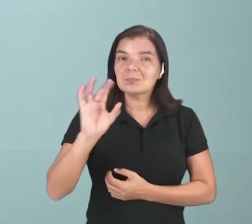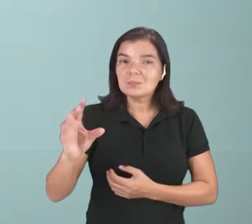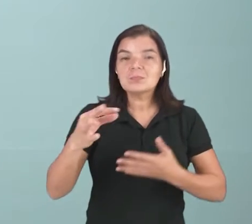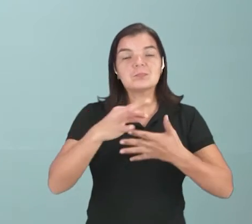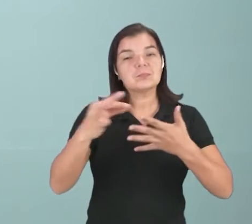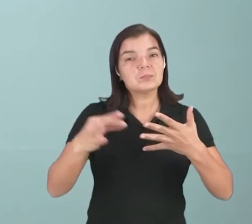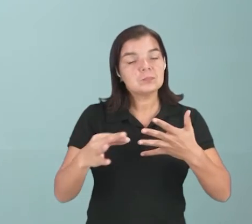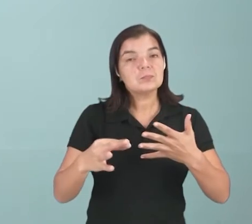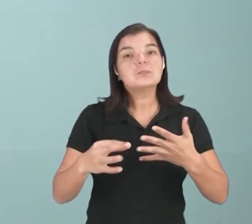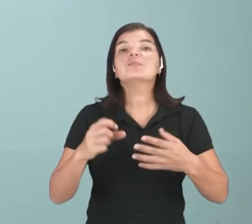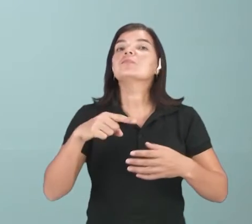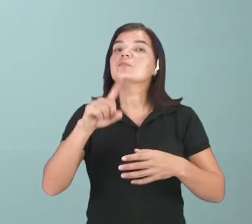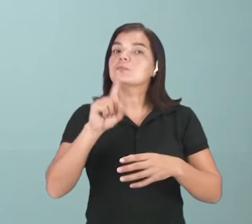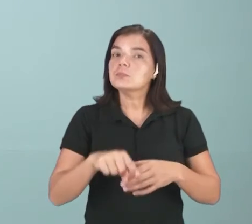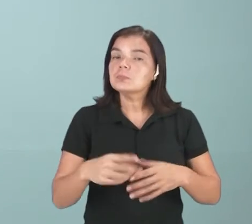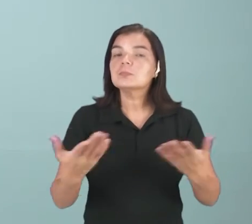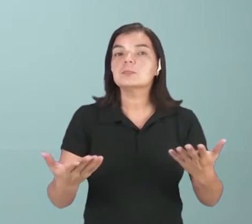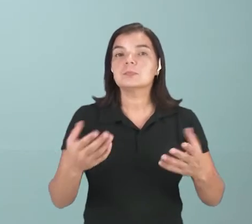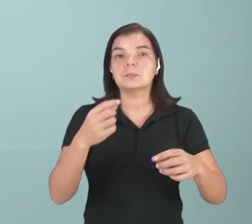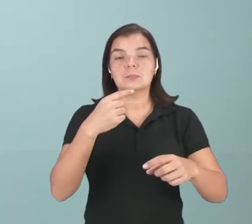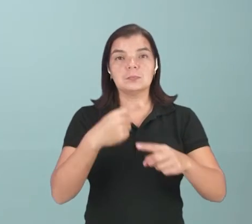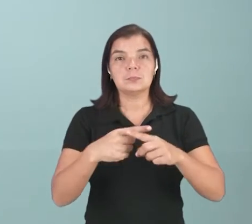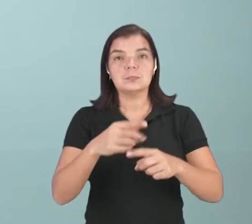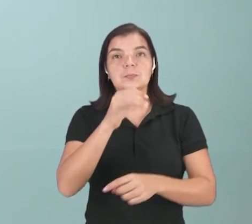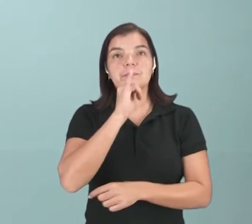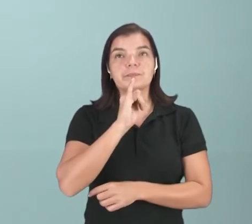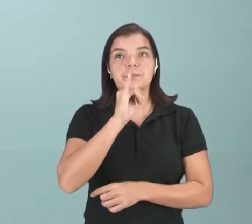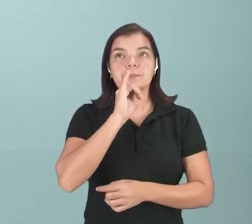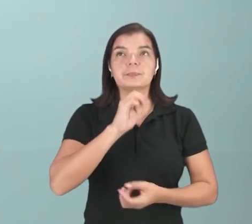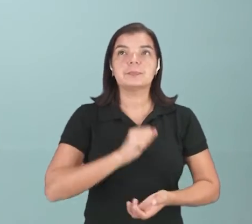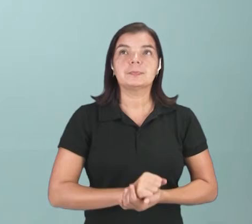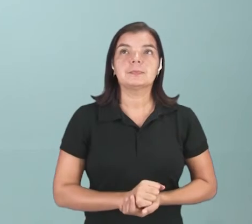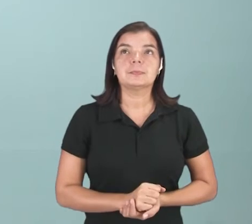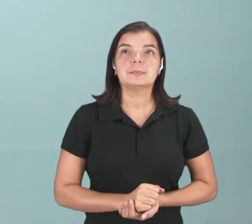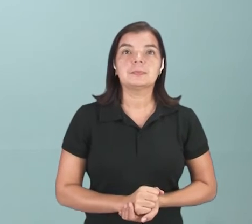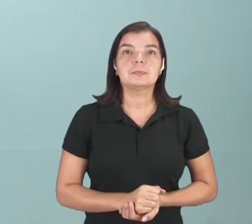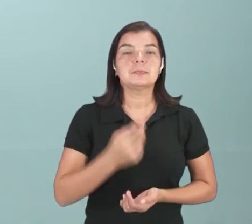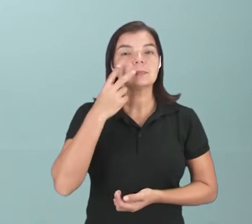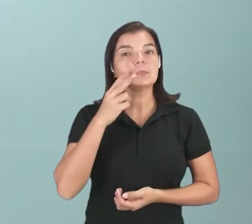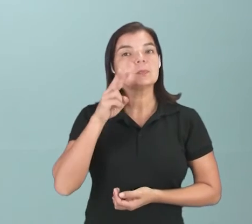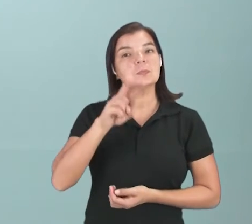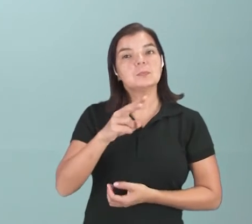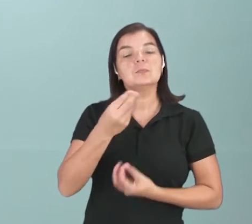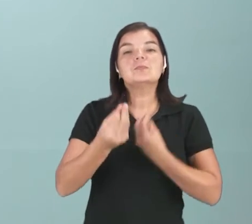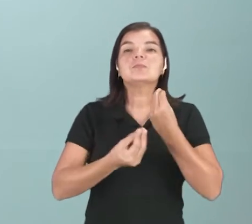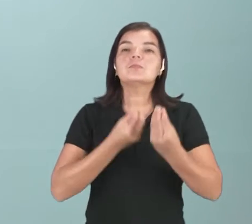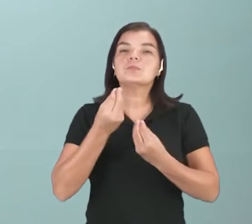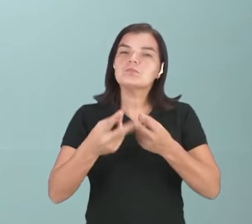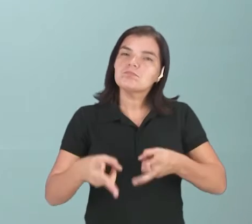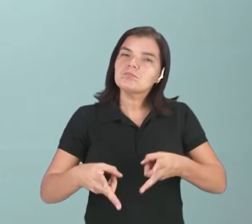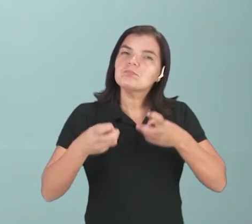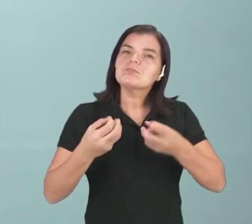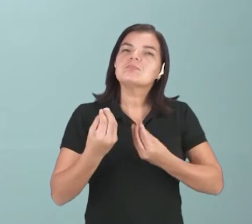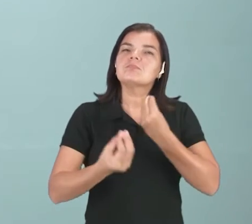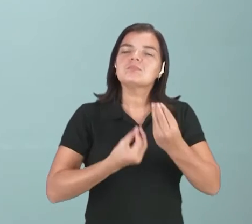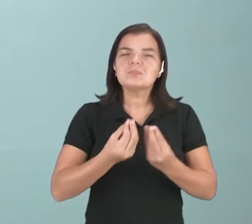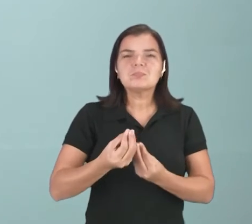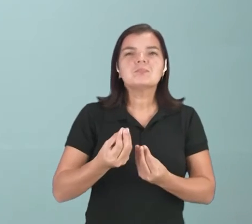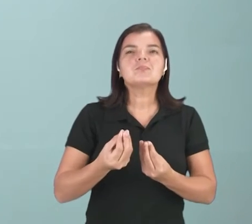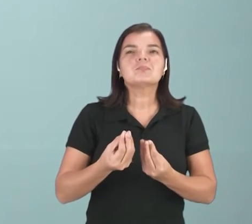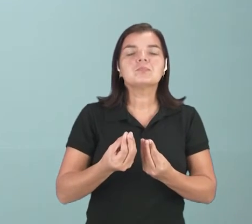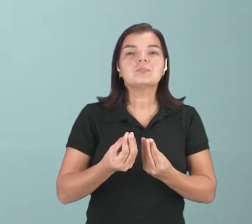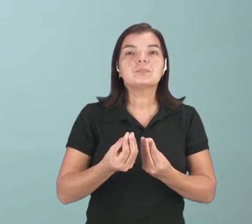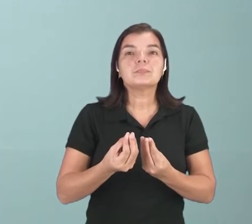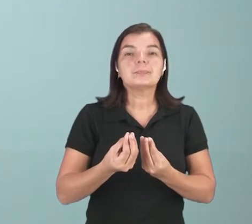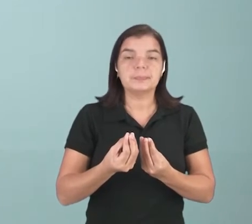com quem ele vai operar. Eu trouxe um exemplo aqui para vocês visualizarem e percebam como é trabalhado